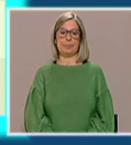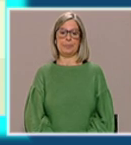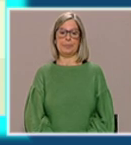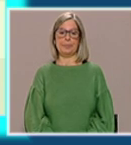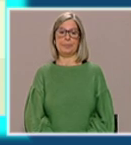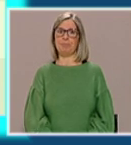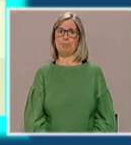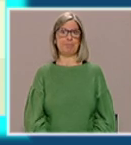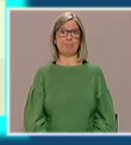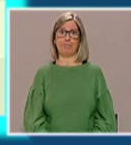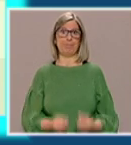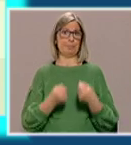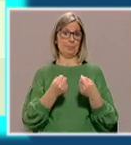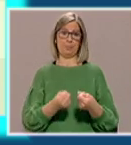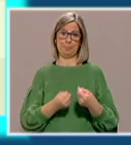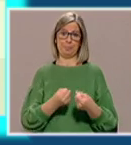Não estou a conseguir mesmo.